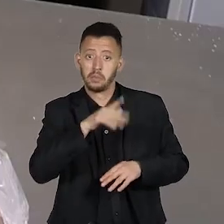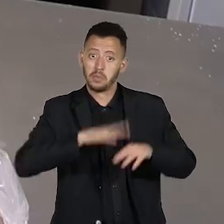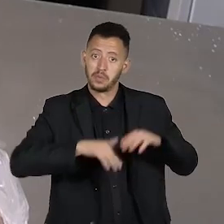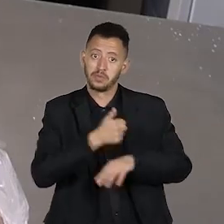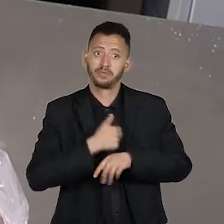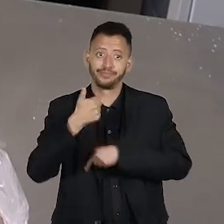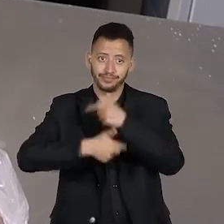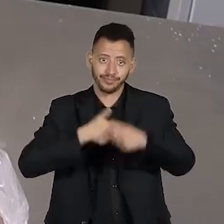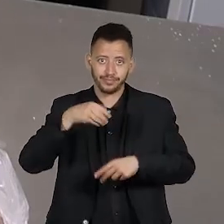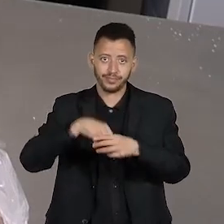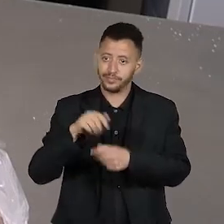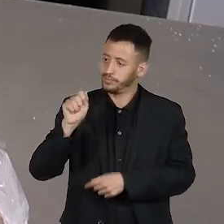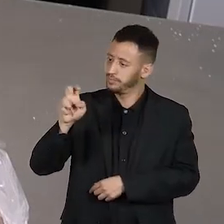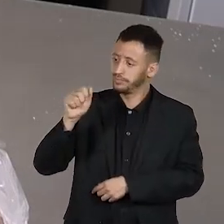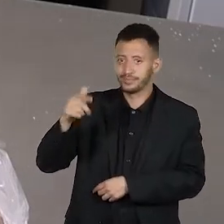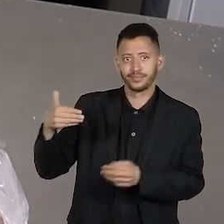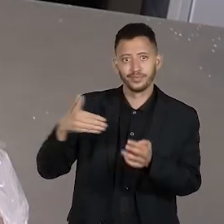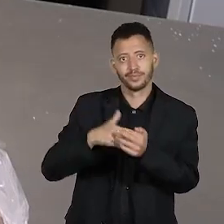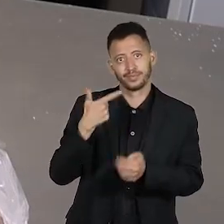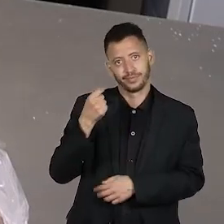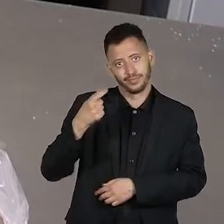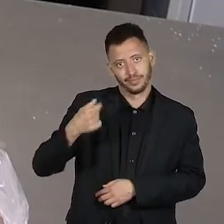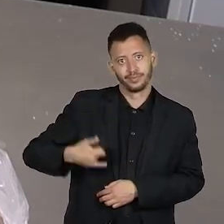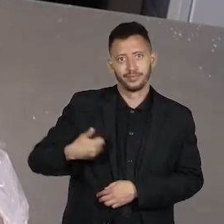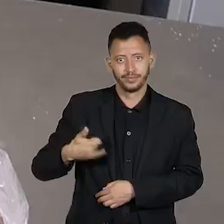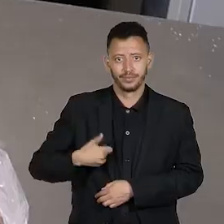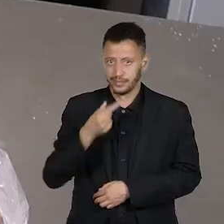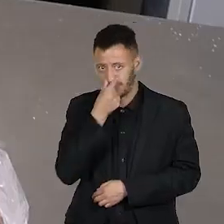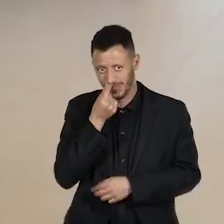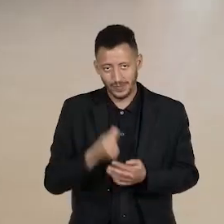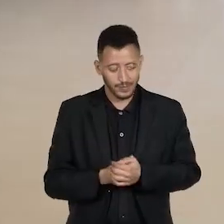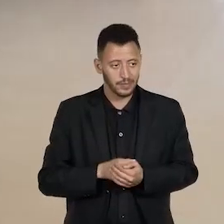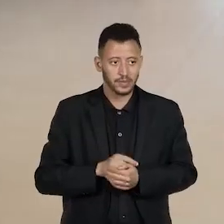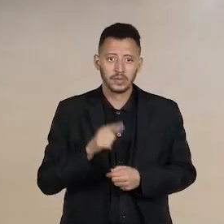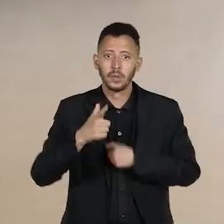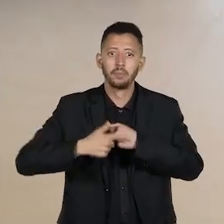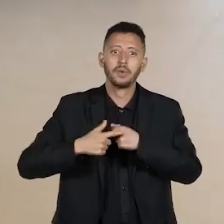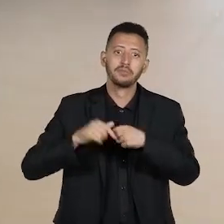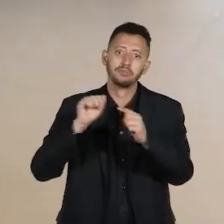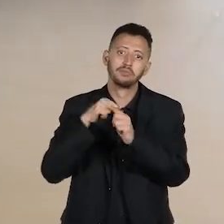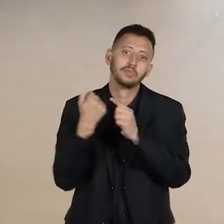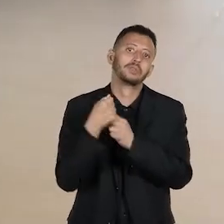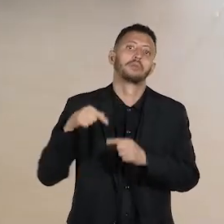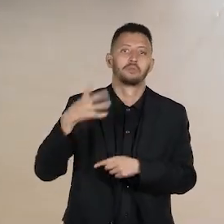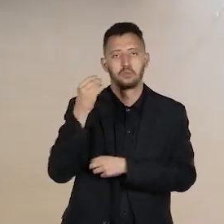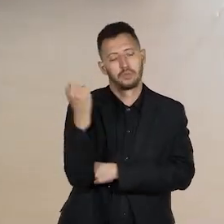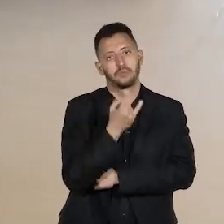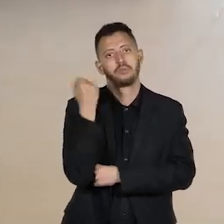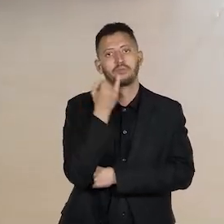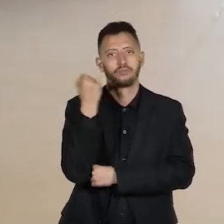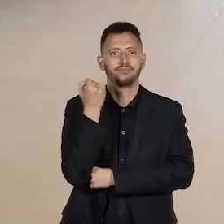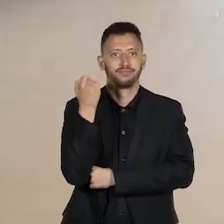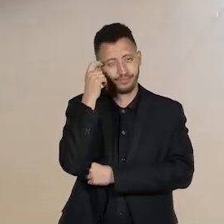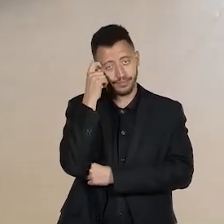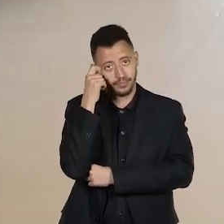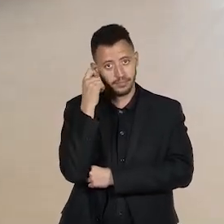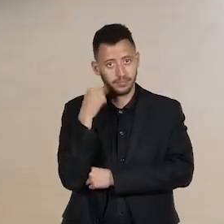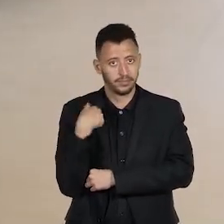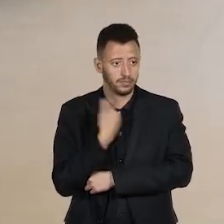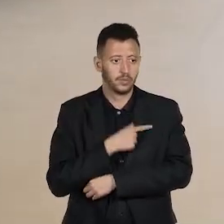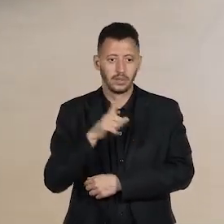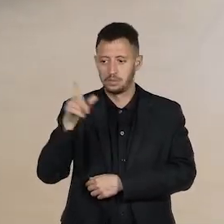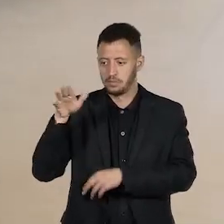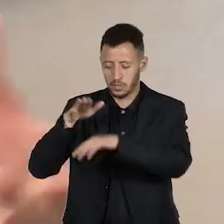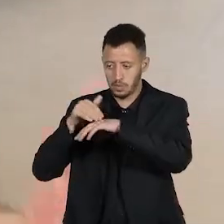tem profissionais atuando na área entre 15 e 20 anos. Tem essa questão do papel social, né, o quanto que é importante a